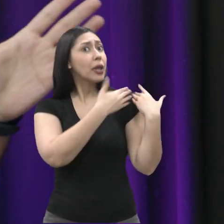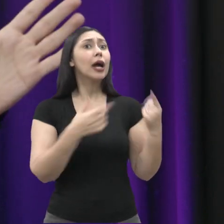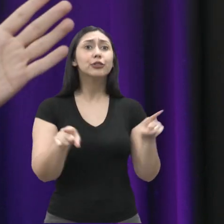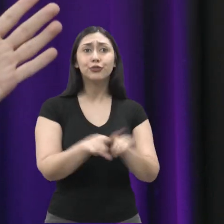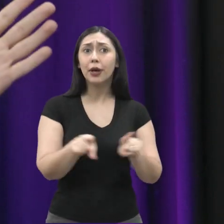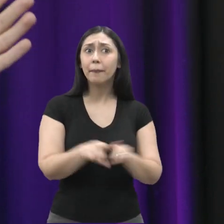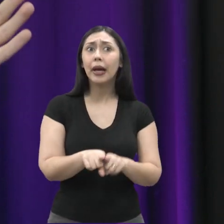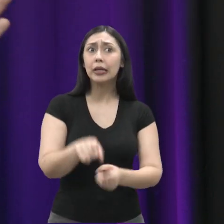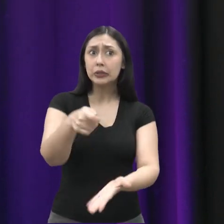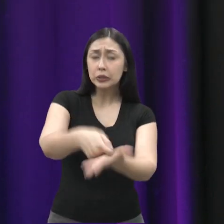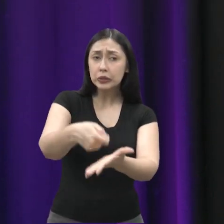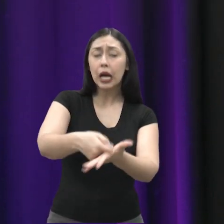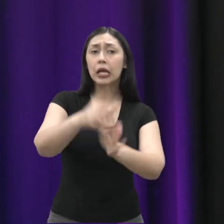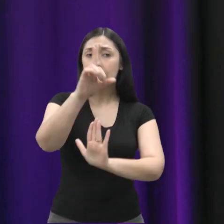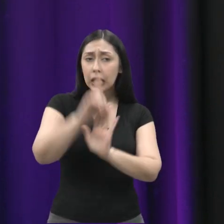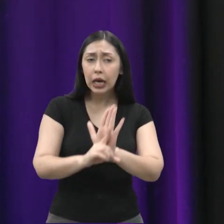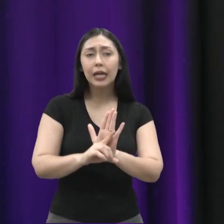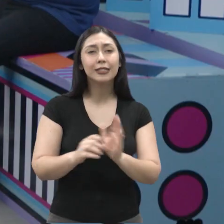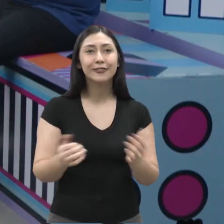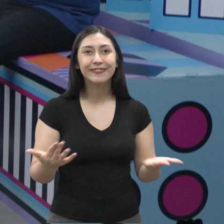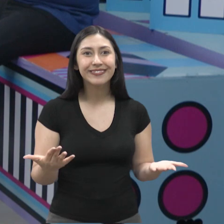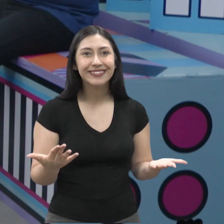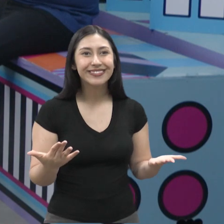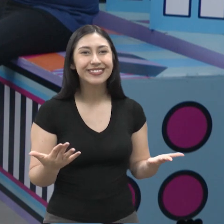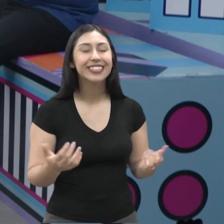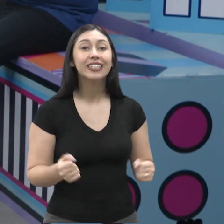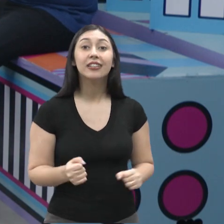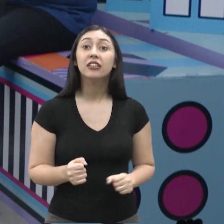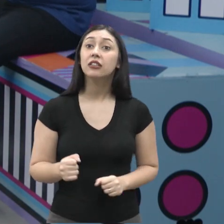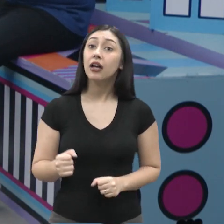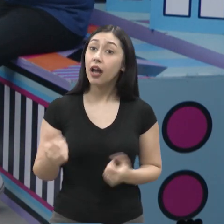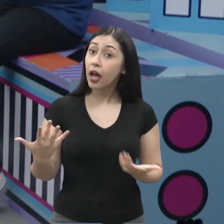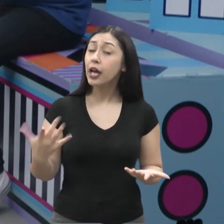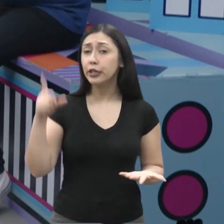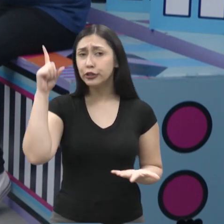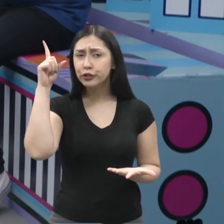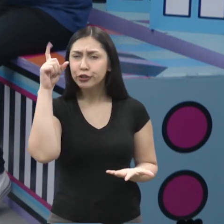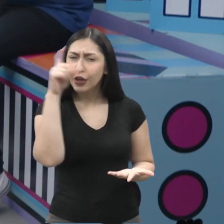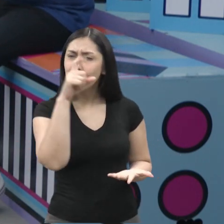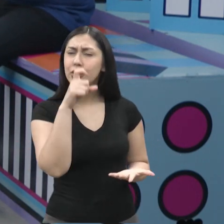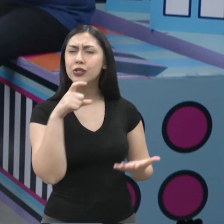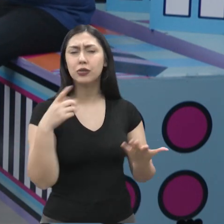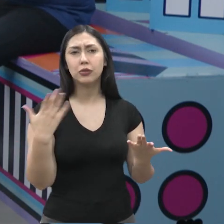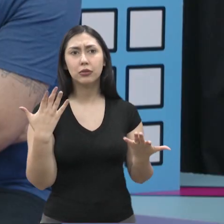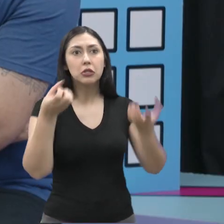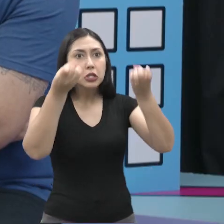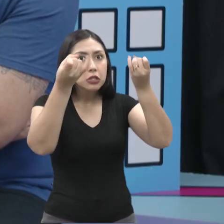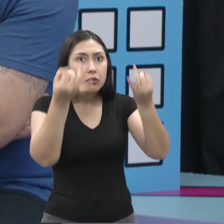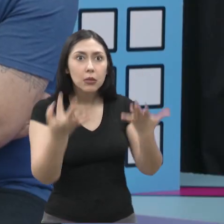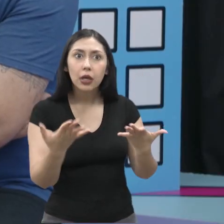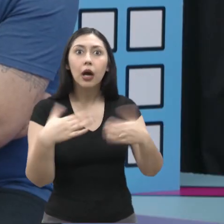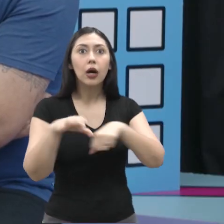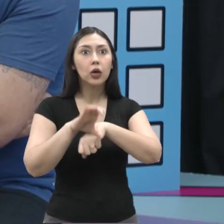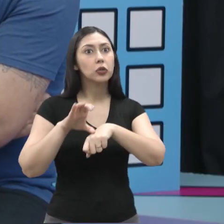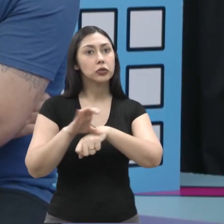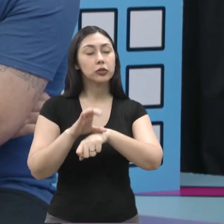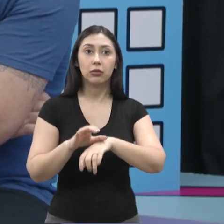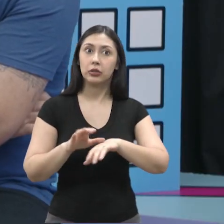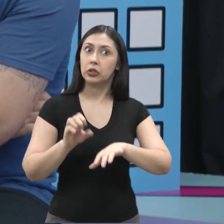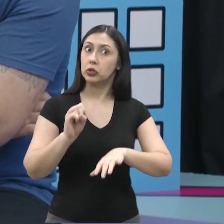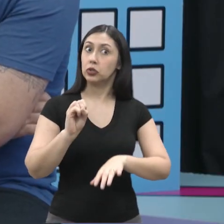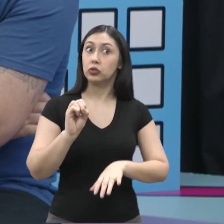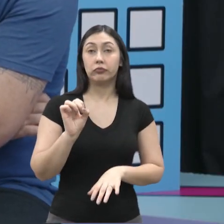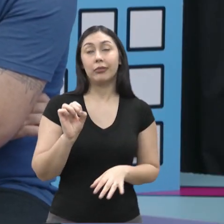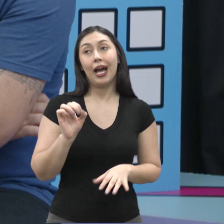sei se estou falando alguma besteira, né? Algum jurídico, não me julgue. Mas é difícil a gente falar assim, né, tão abertamente, a menos que